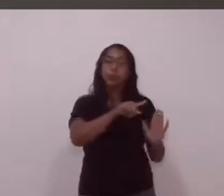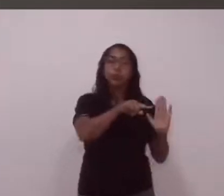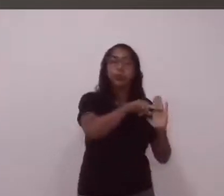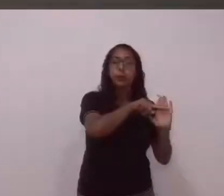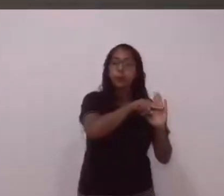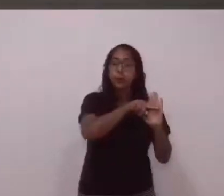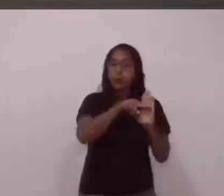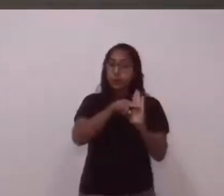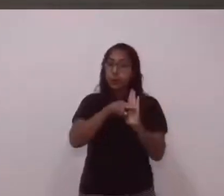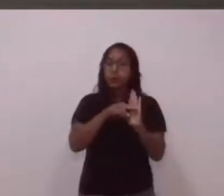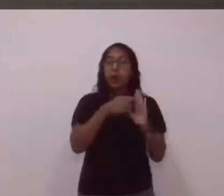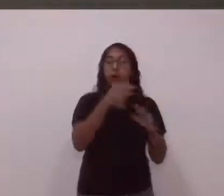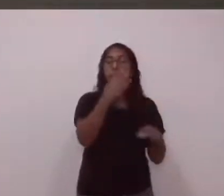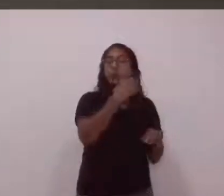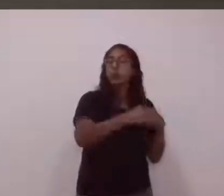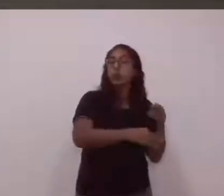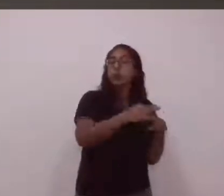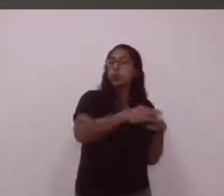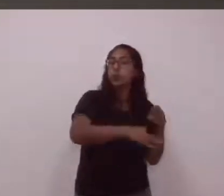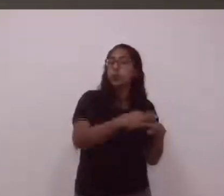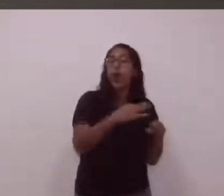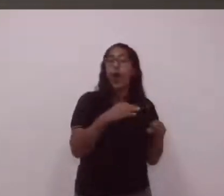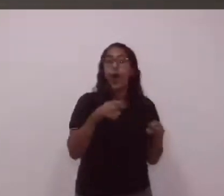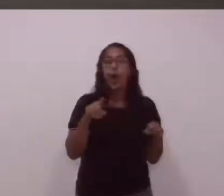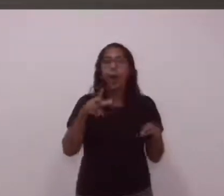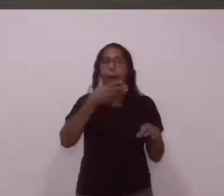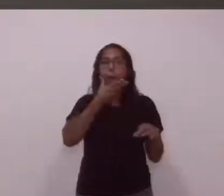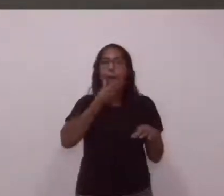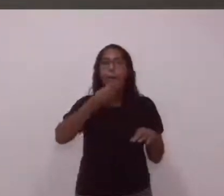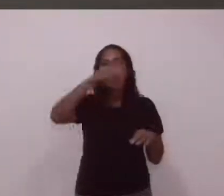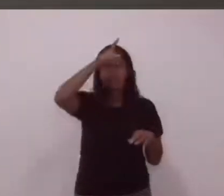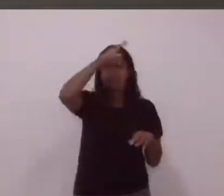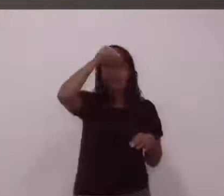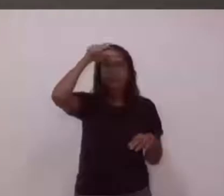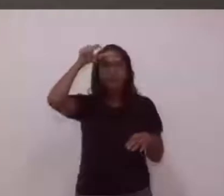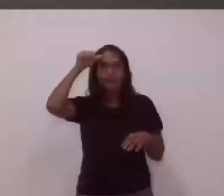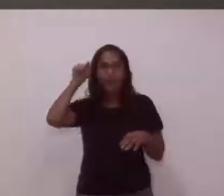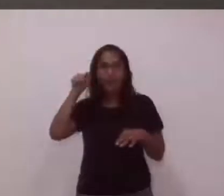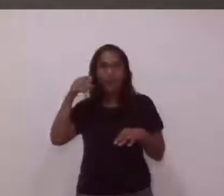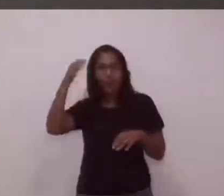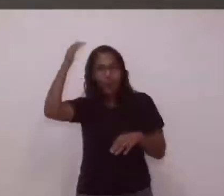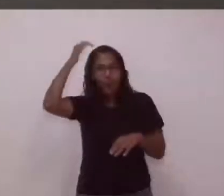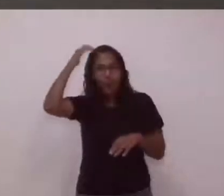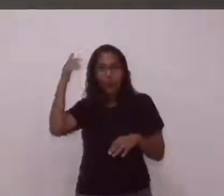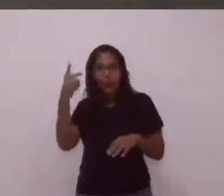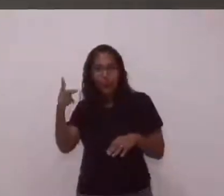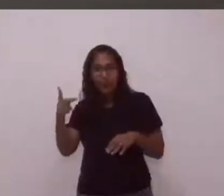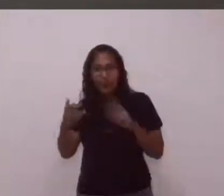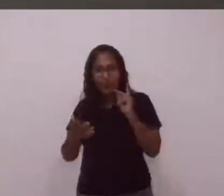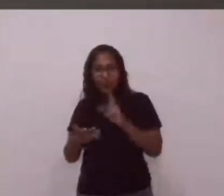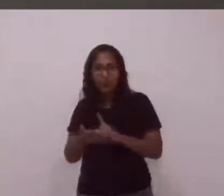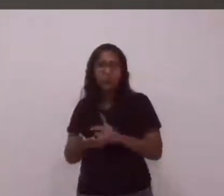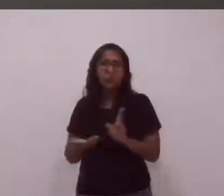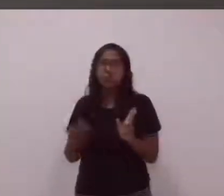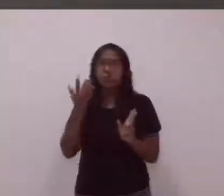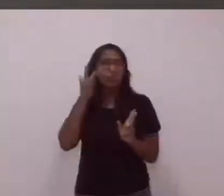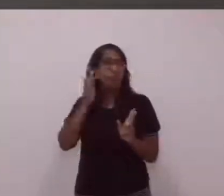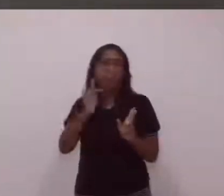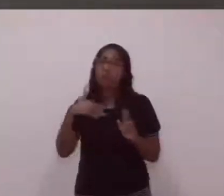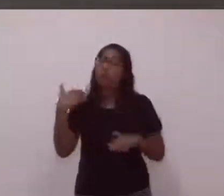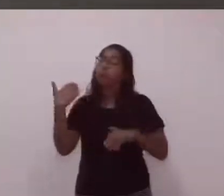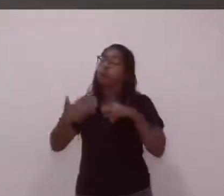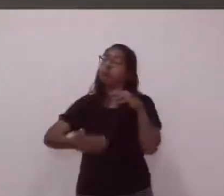entrado contra o prefeito não quer dizer que o prefeito é culpado só será culpado na verdade depois de um longo processo né